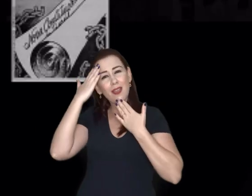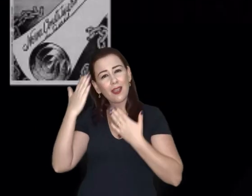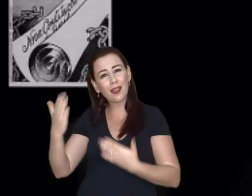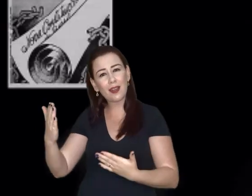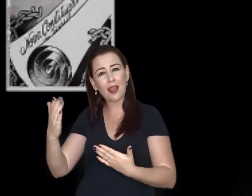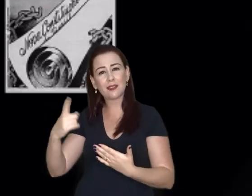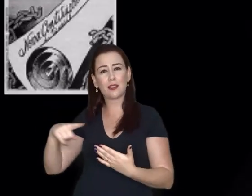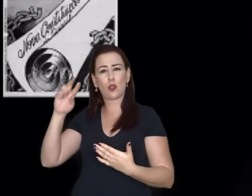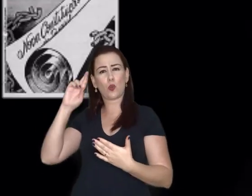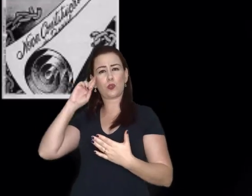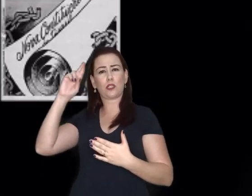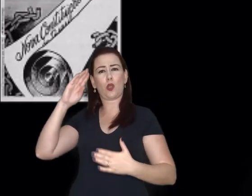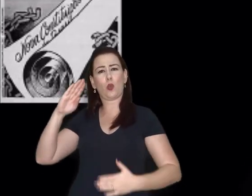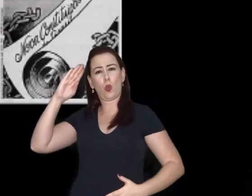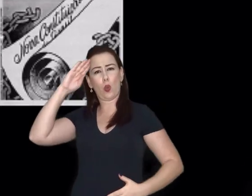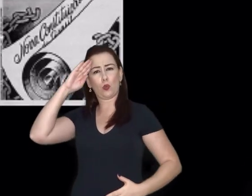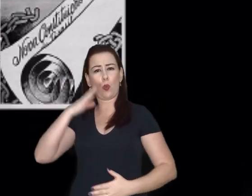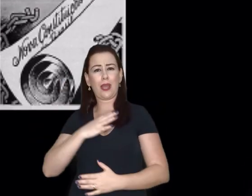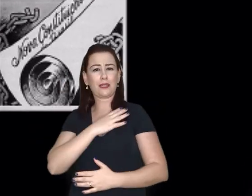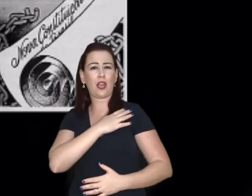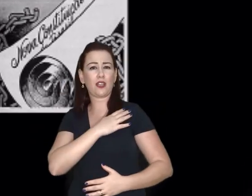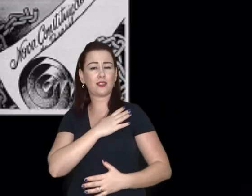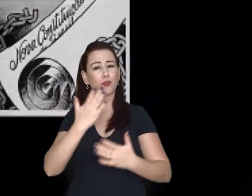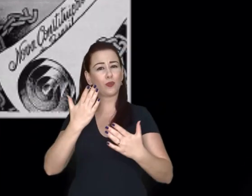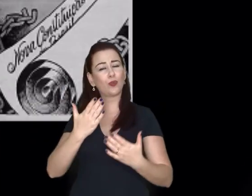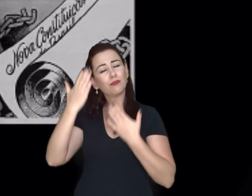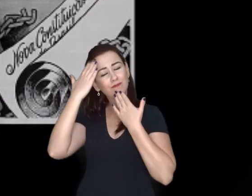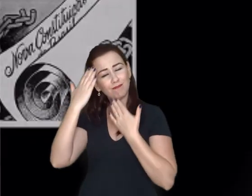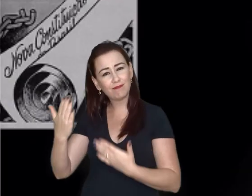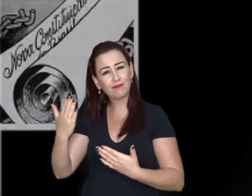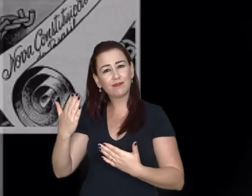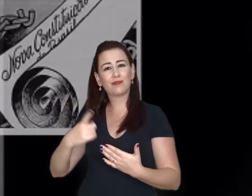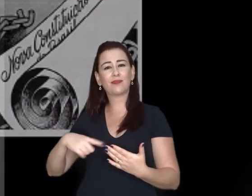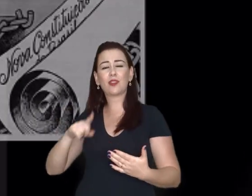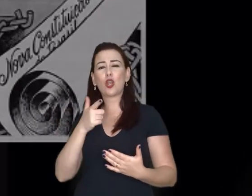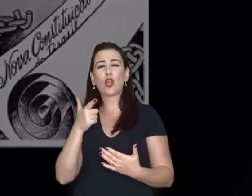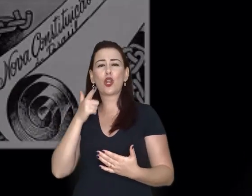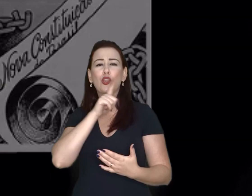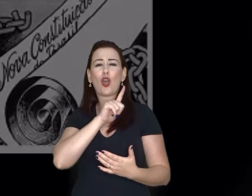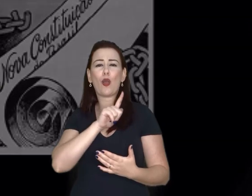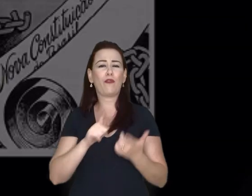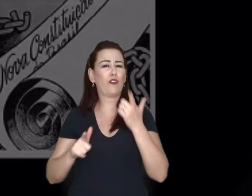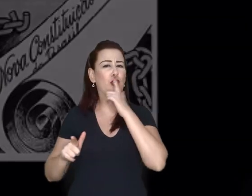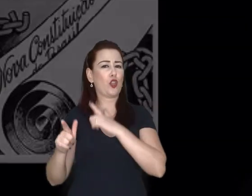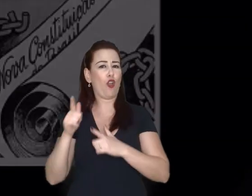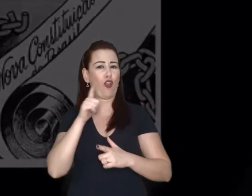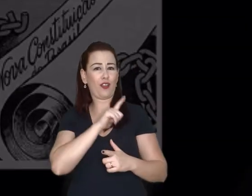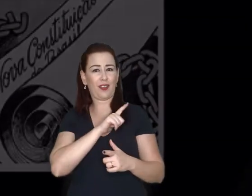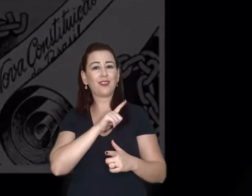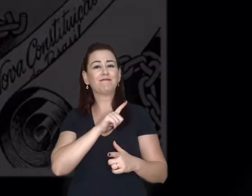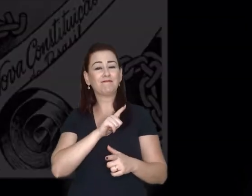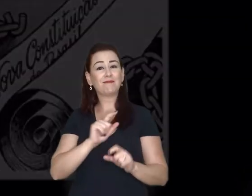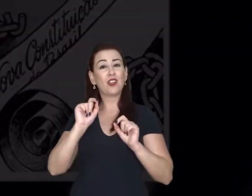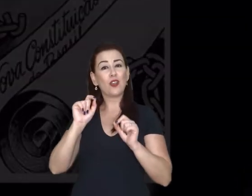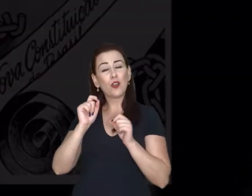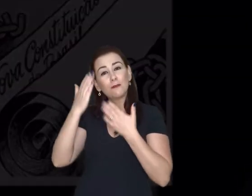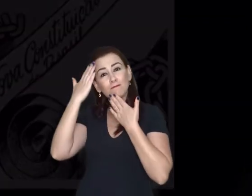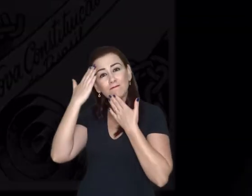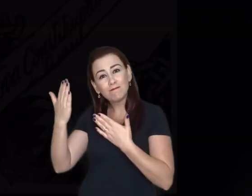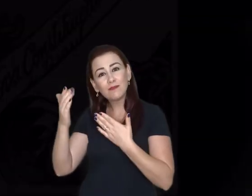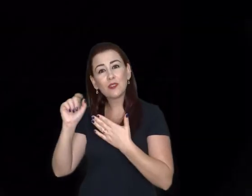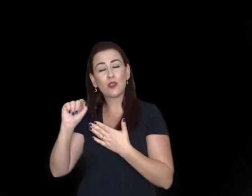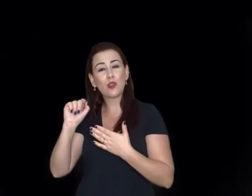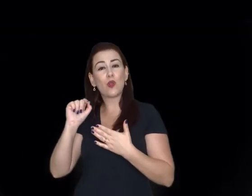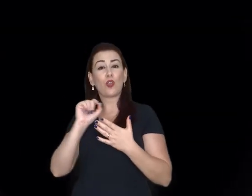Senhor dos Exércitos, graças à nobre vitória. Para o terreiro